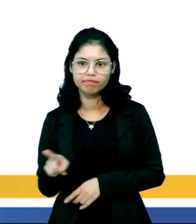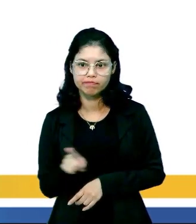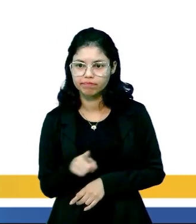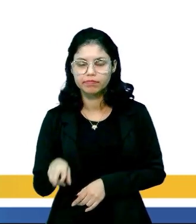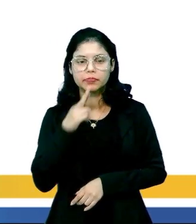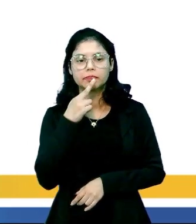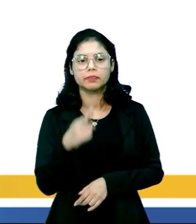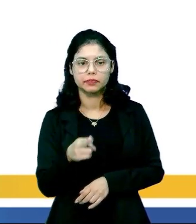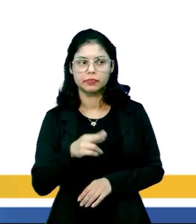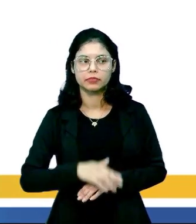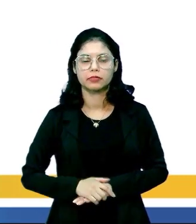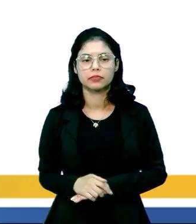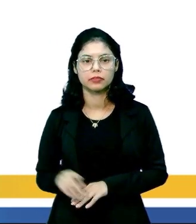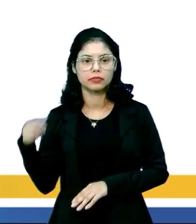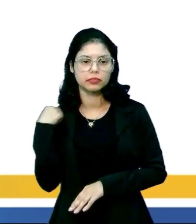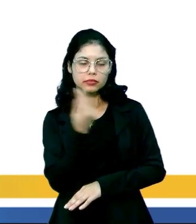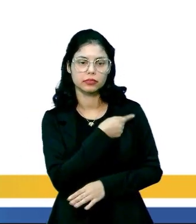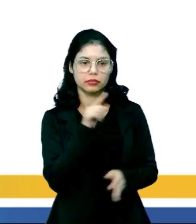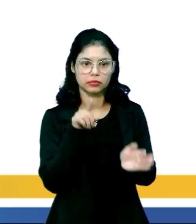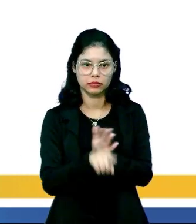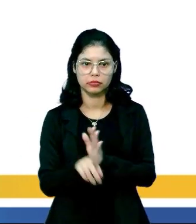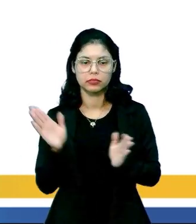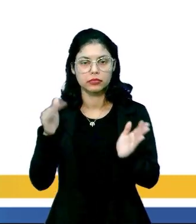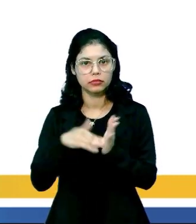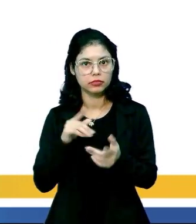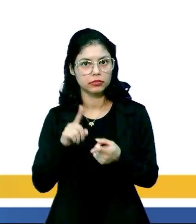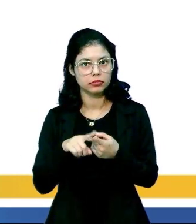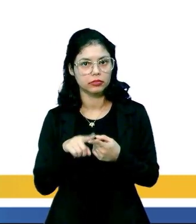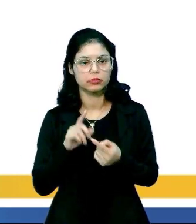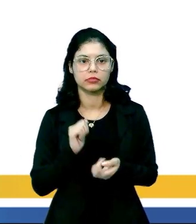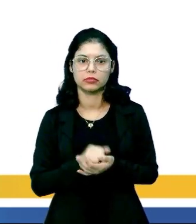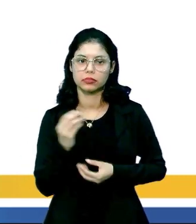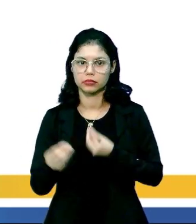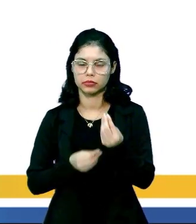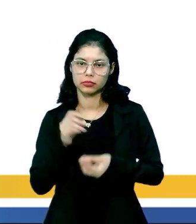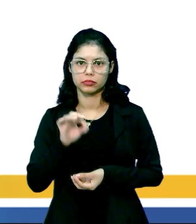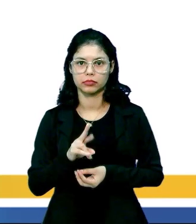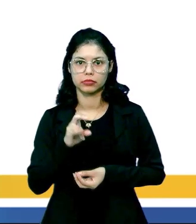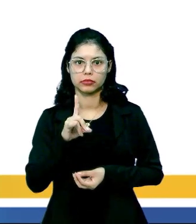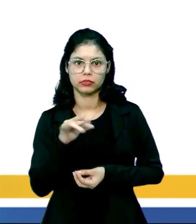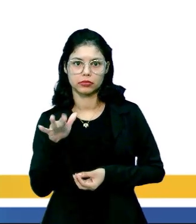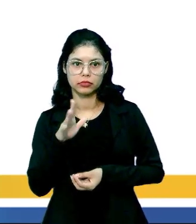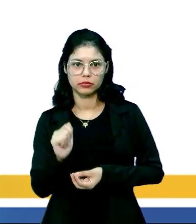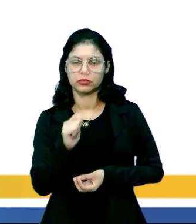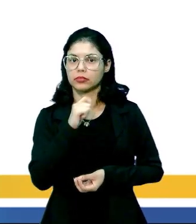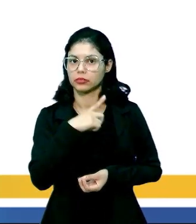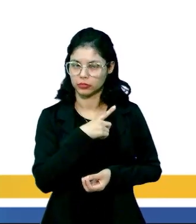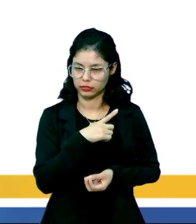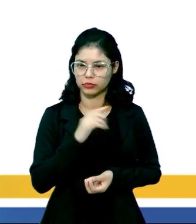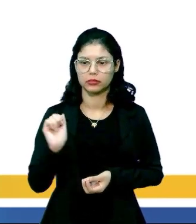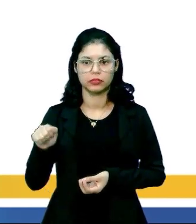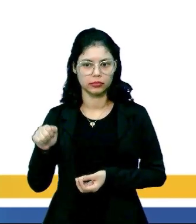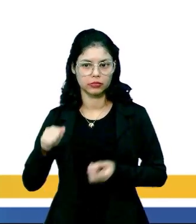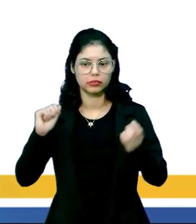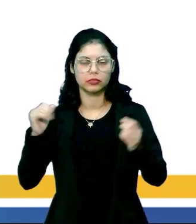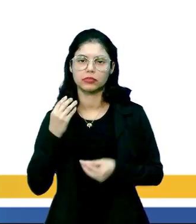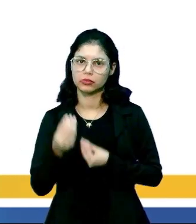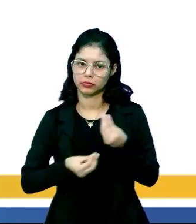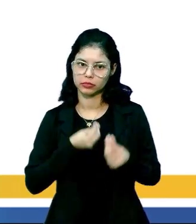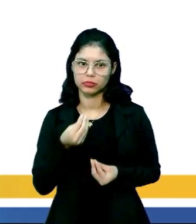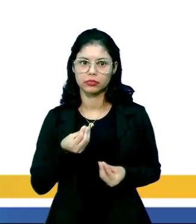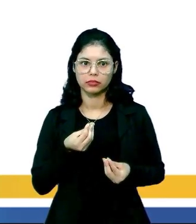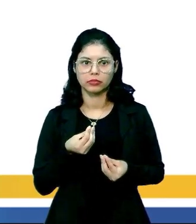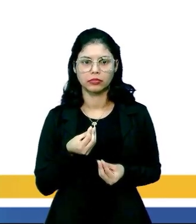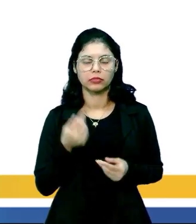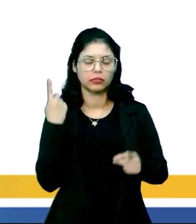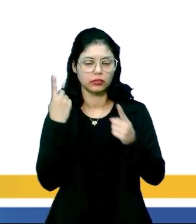ser a resposta da nossa questão até porque com a internacionalização Existe sim uma maneira de